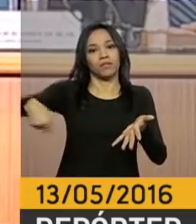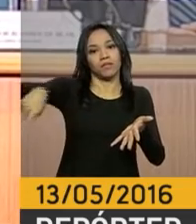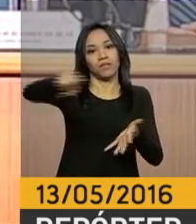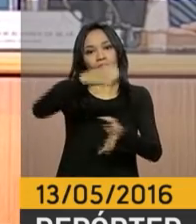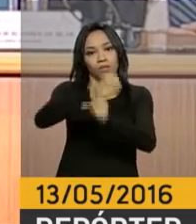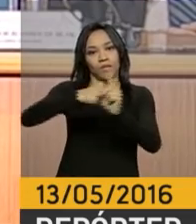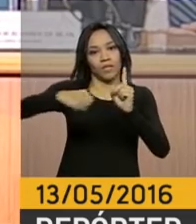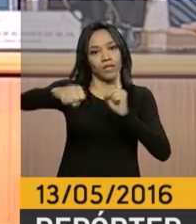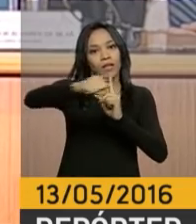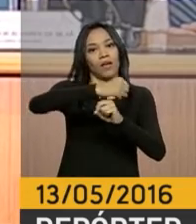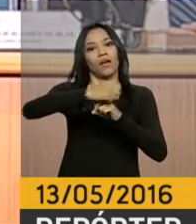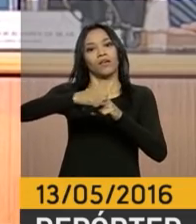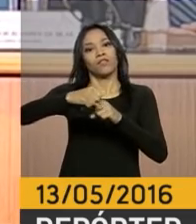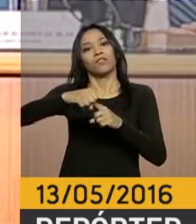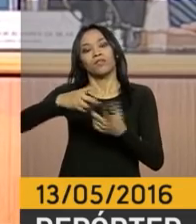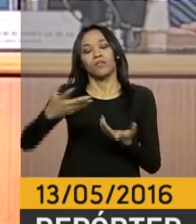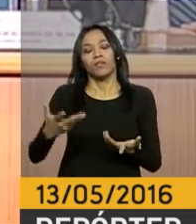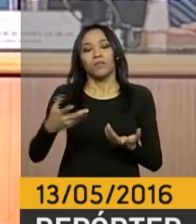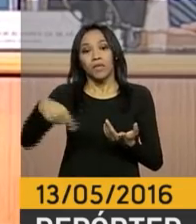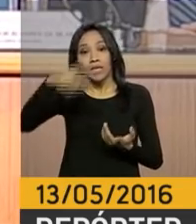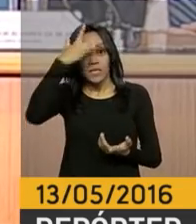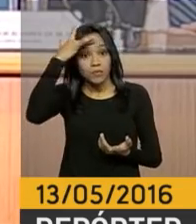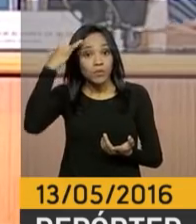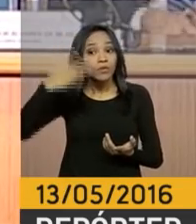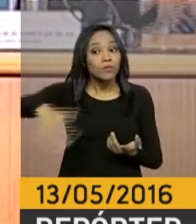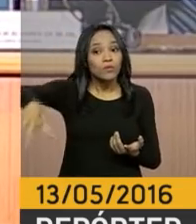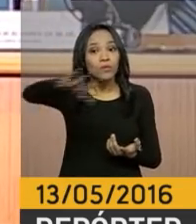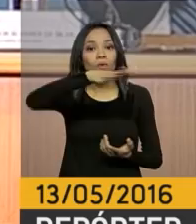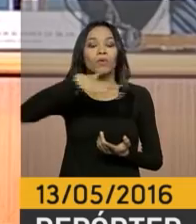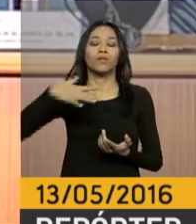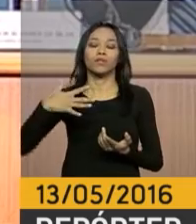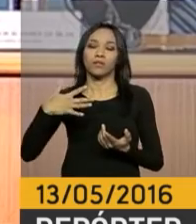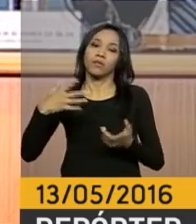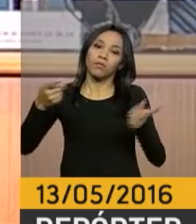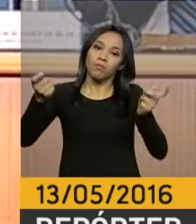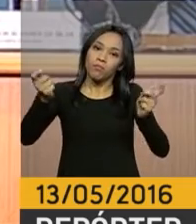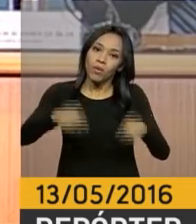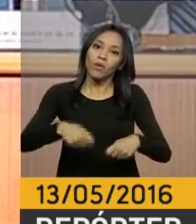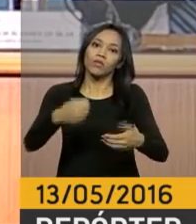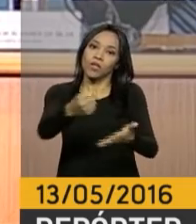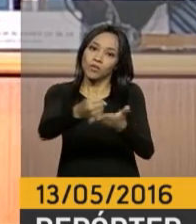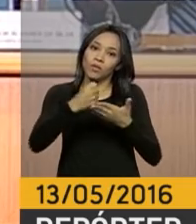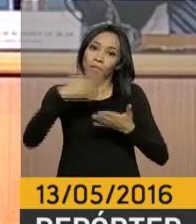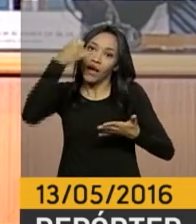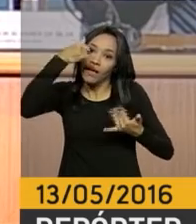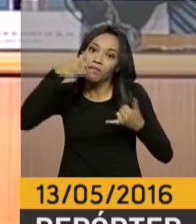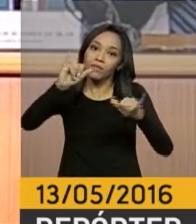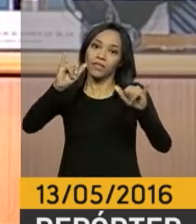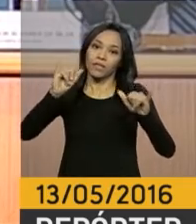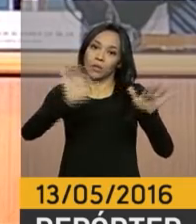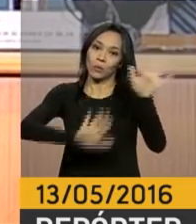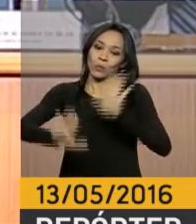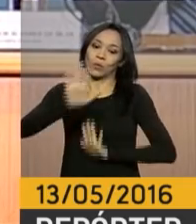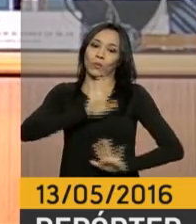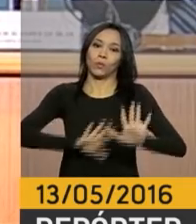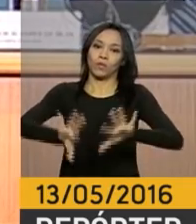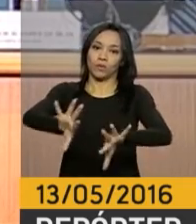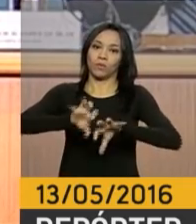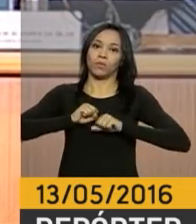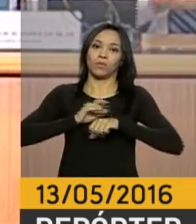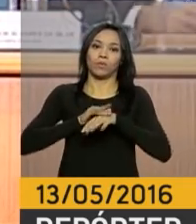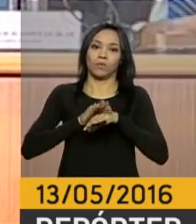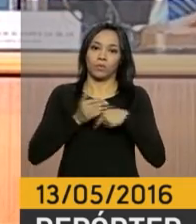envolvimento para que as pessoas se disponham né a ir eh cuidar ção de saúde e